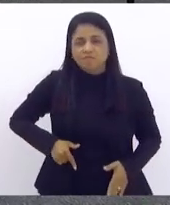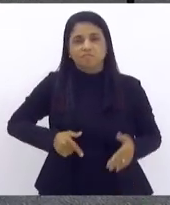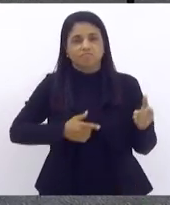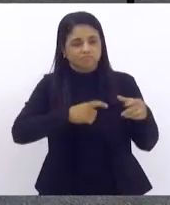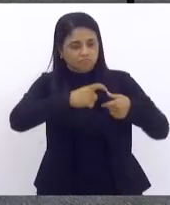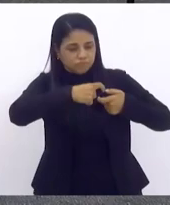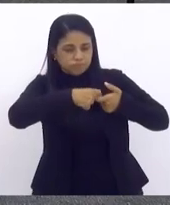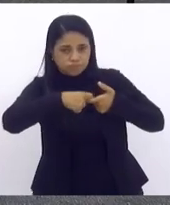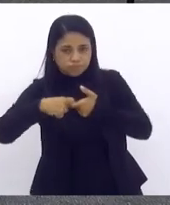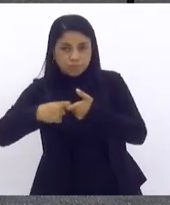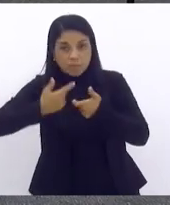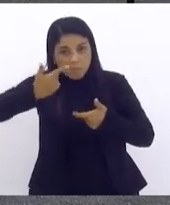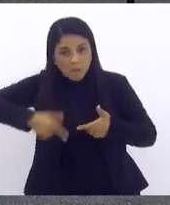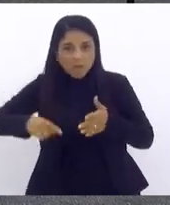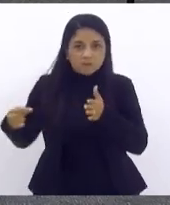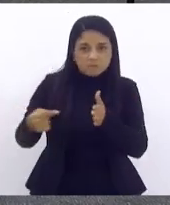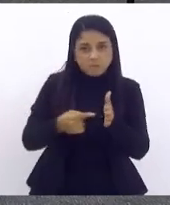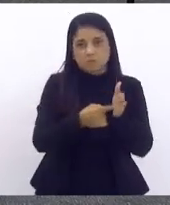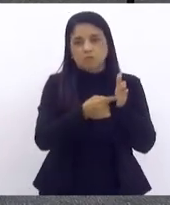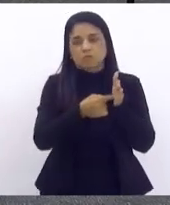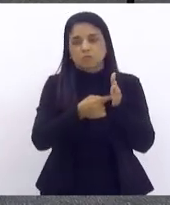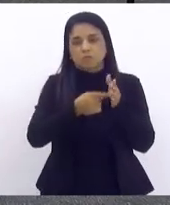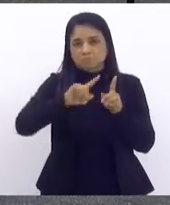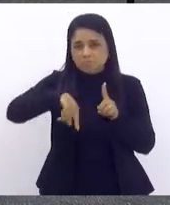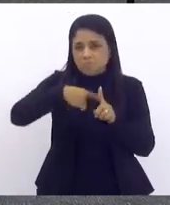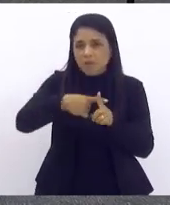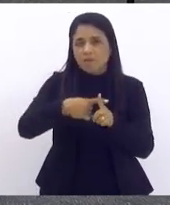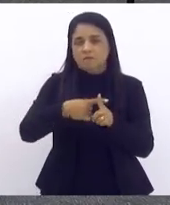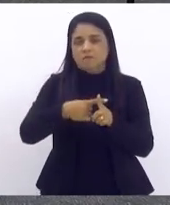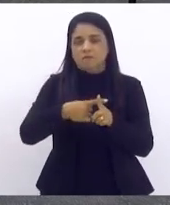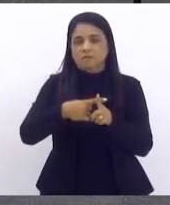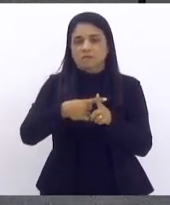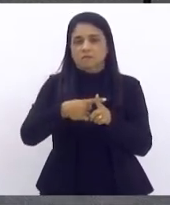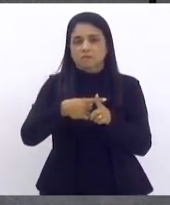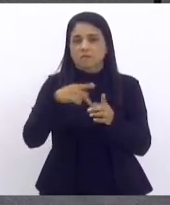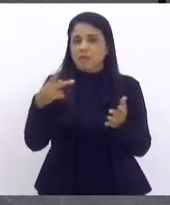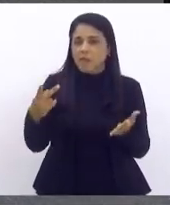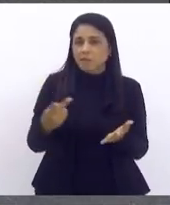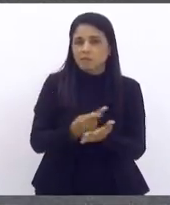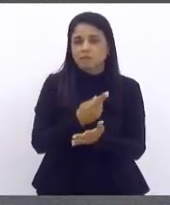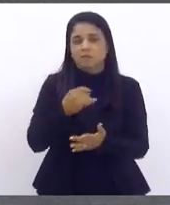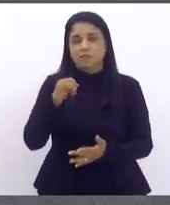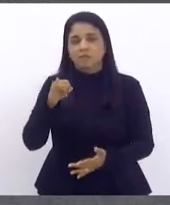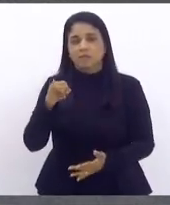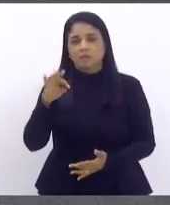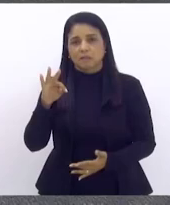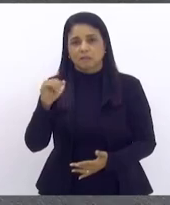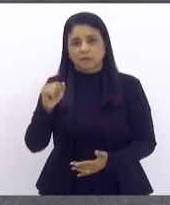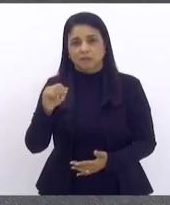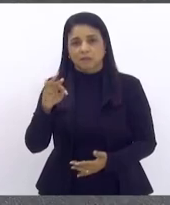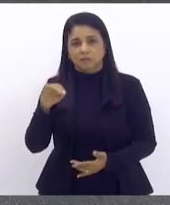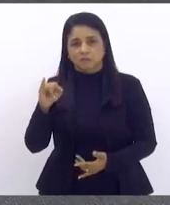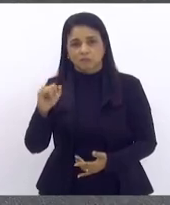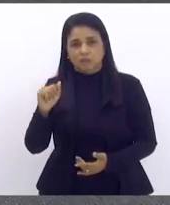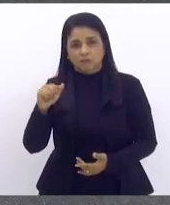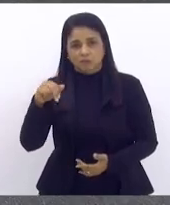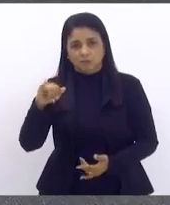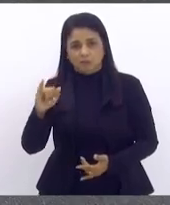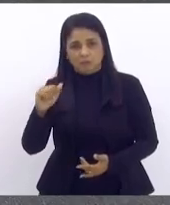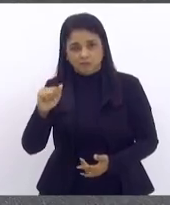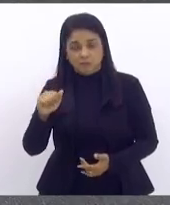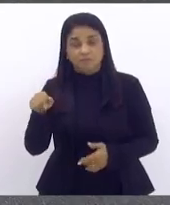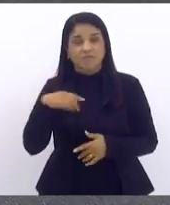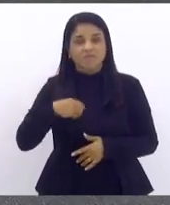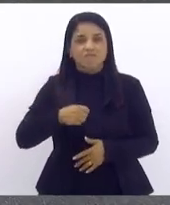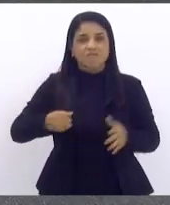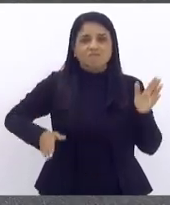agora para essa excrescência que está acontecendo em Itatiaia por parte desse vagabundo que é esse